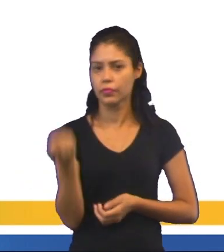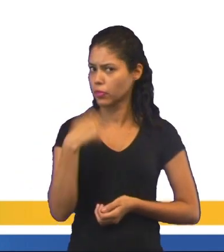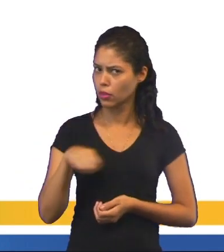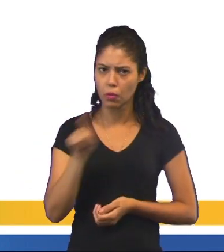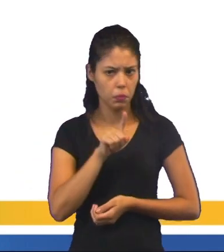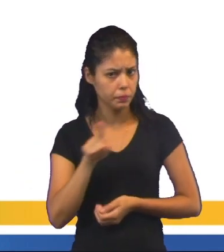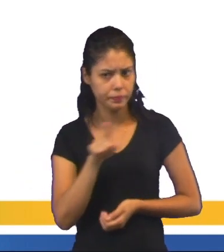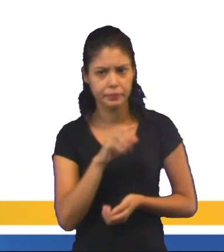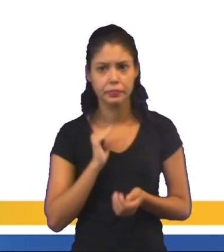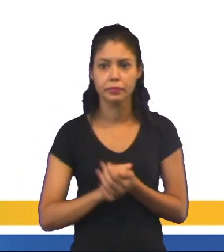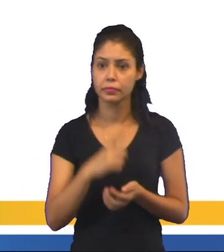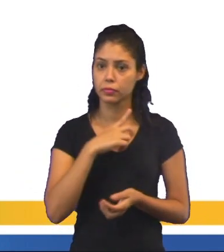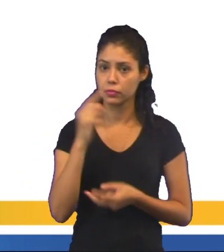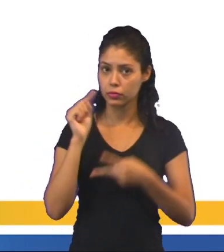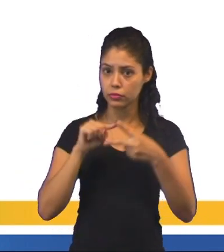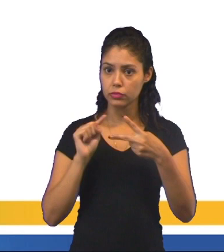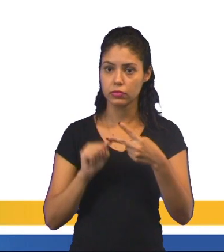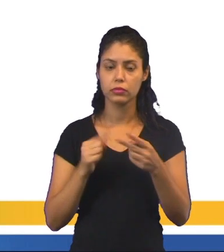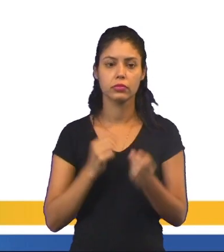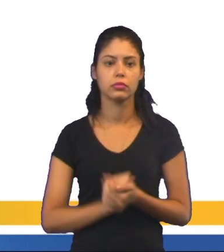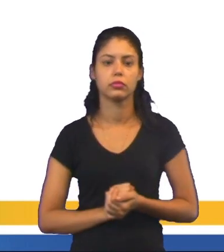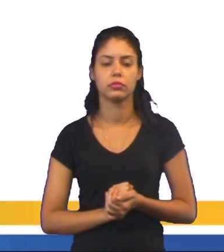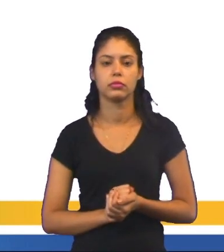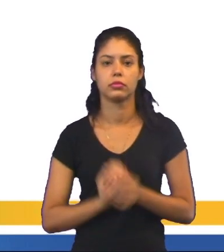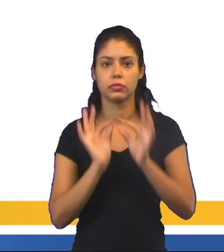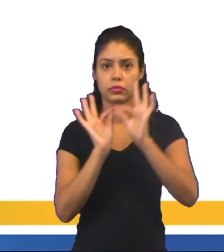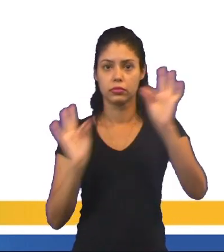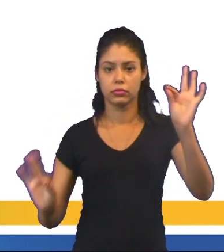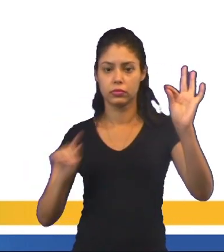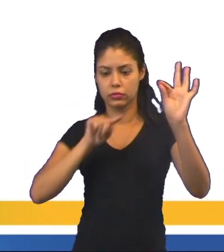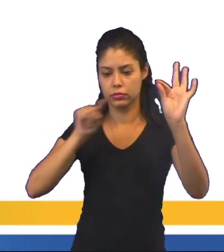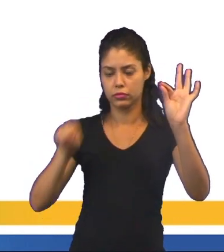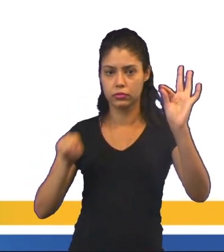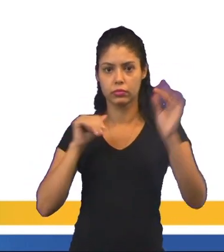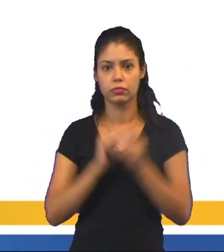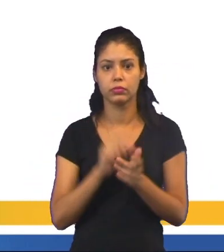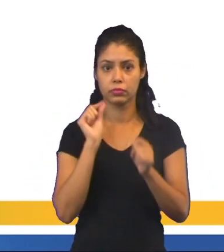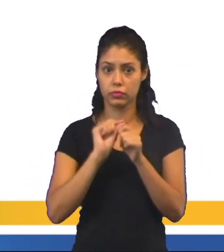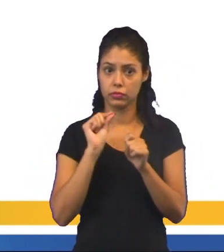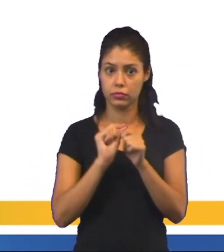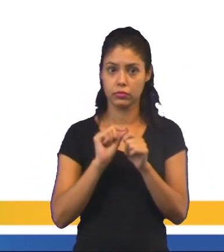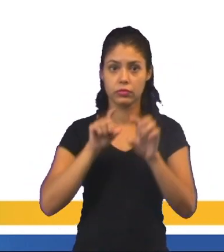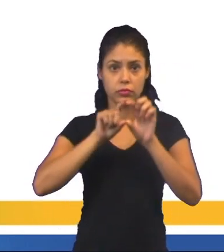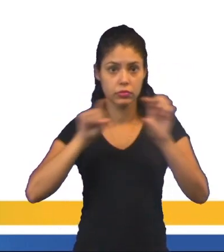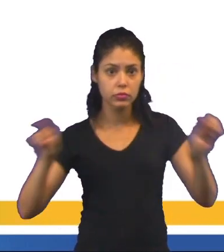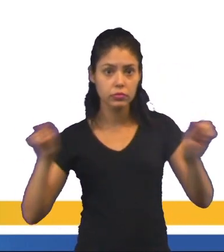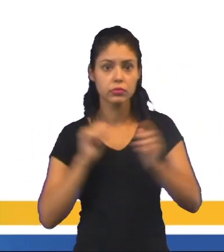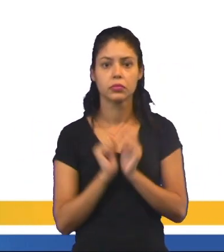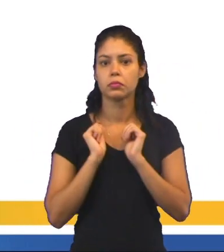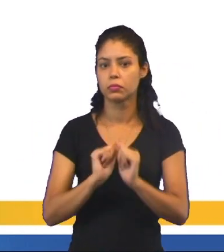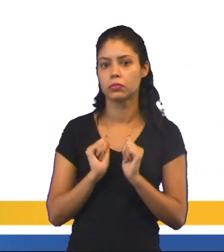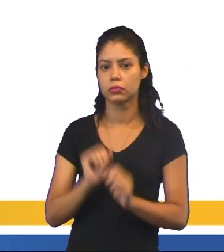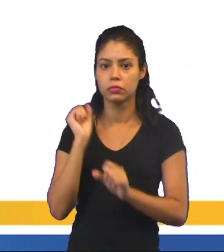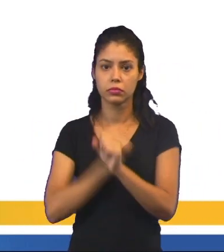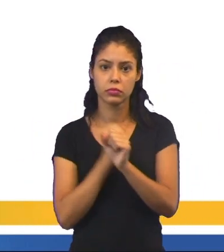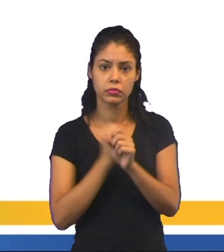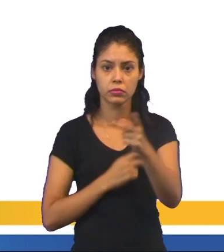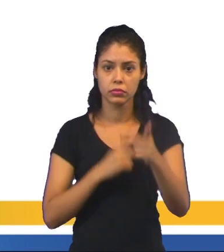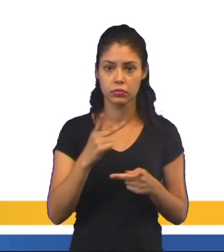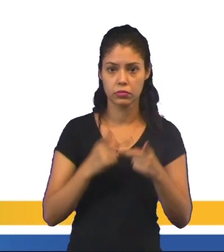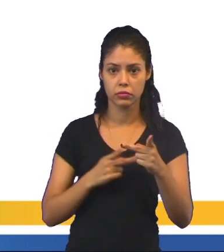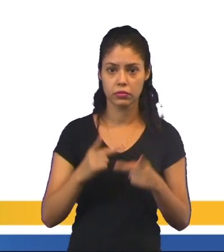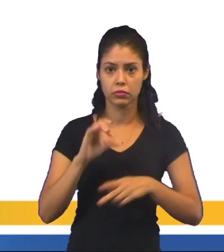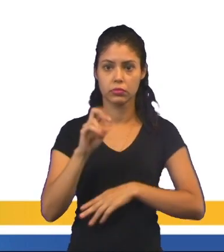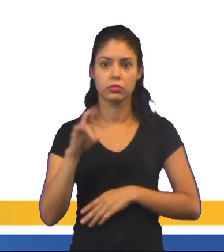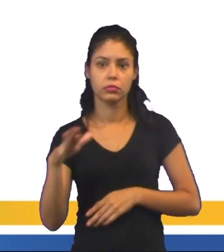que não é necessário ter: distintos para formar uma reta Podemos construir uma